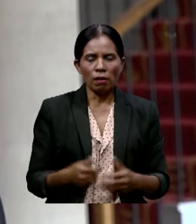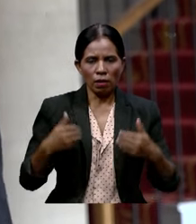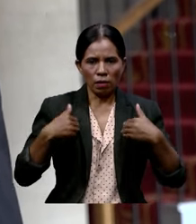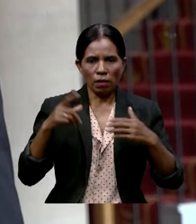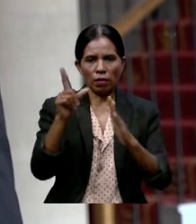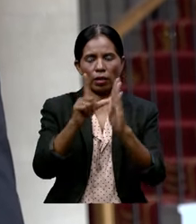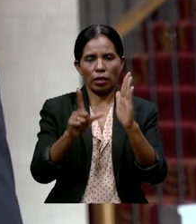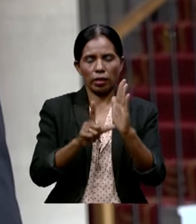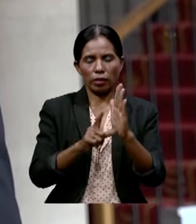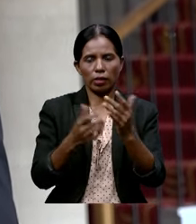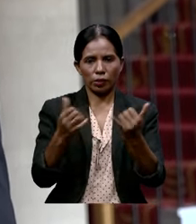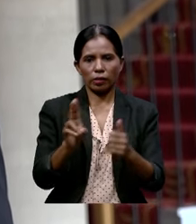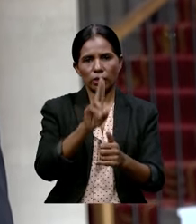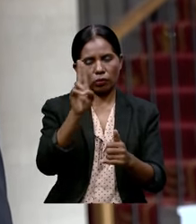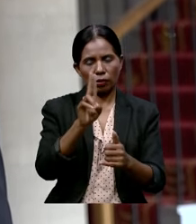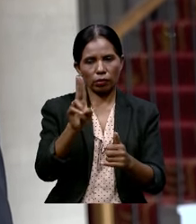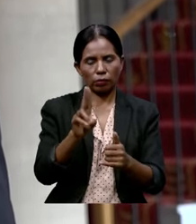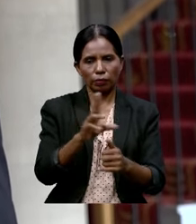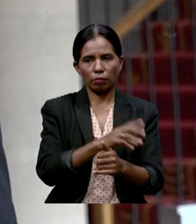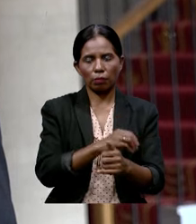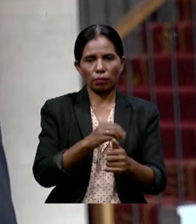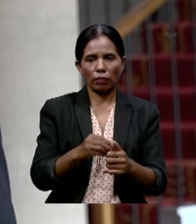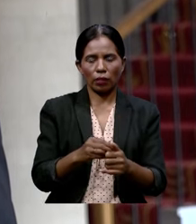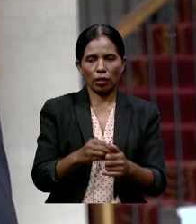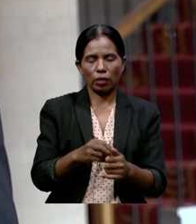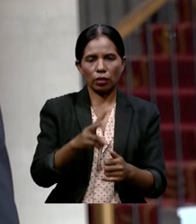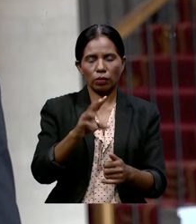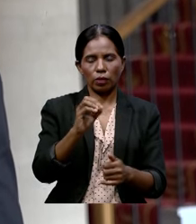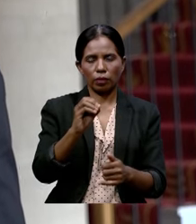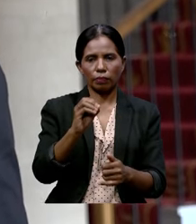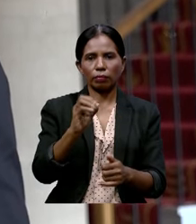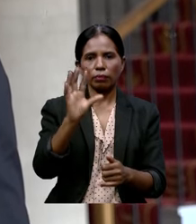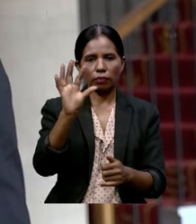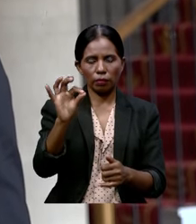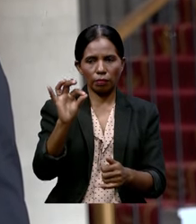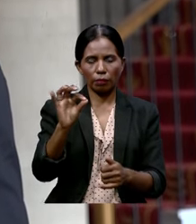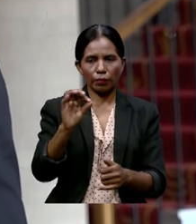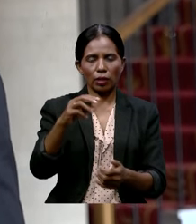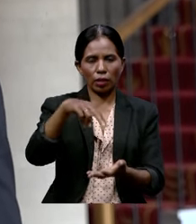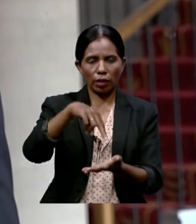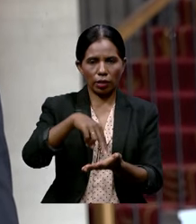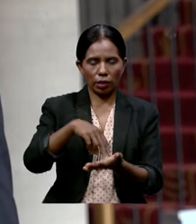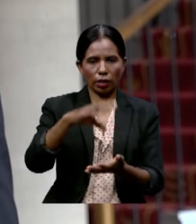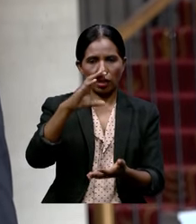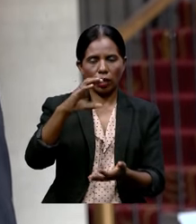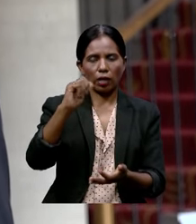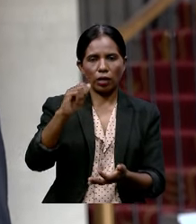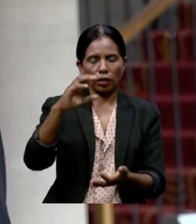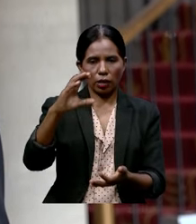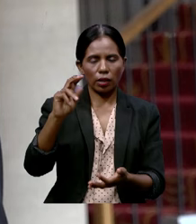agora ne be mak se usa ela ne lei nomore 2009 kono ba existência caca estabelecimento